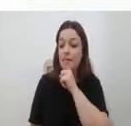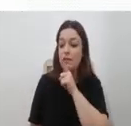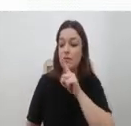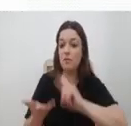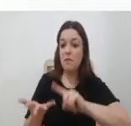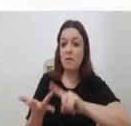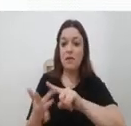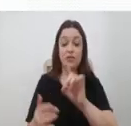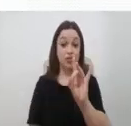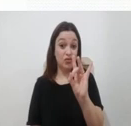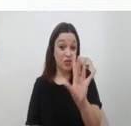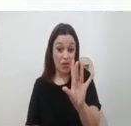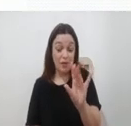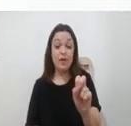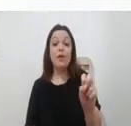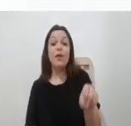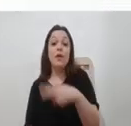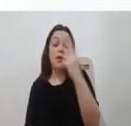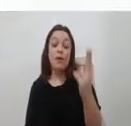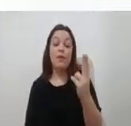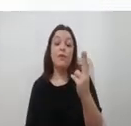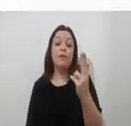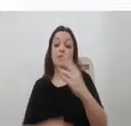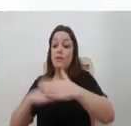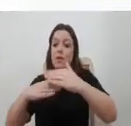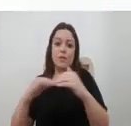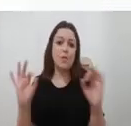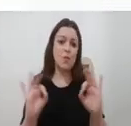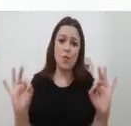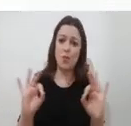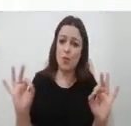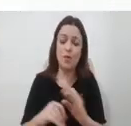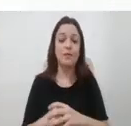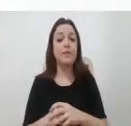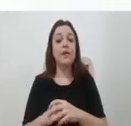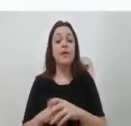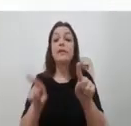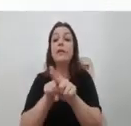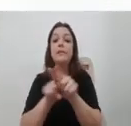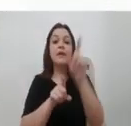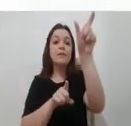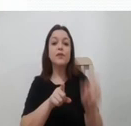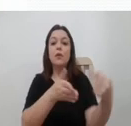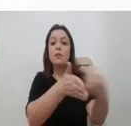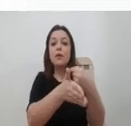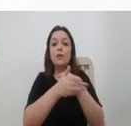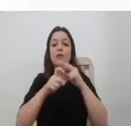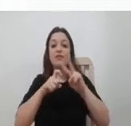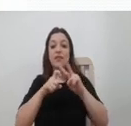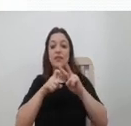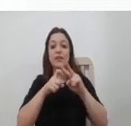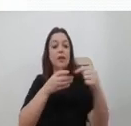a comandos, né, se ele se comunica só com o animal através de comandos. Se o tutor não